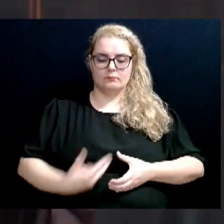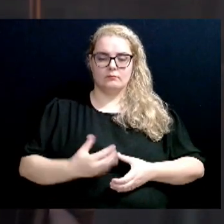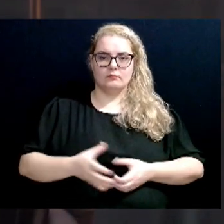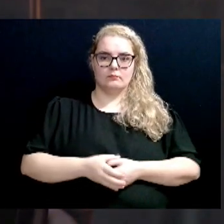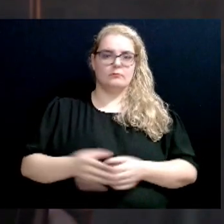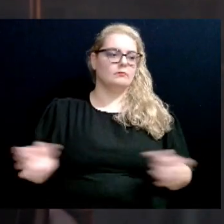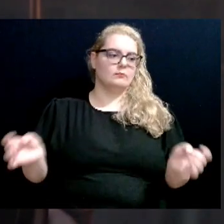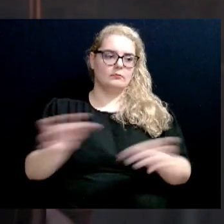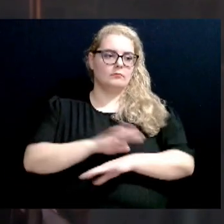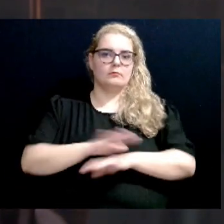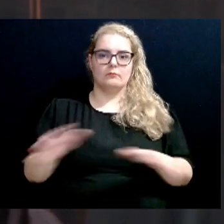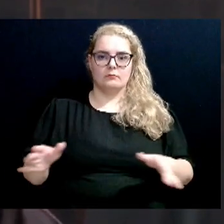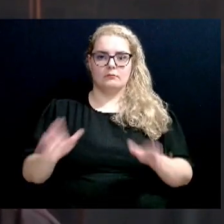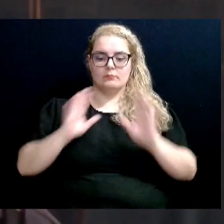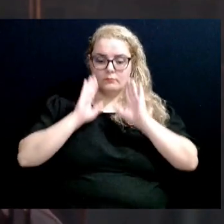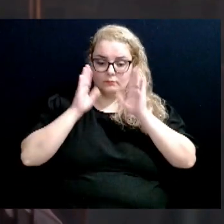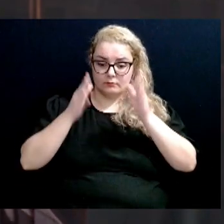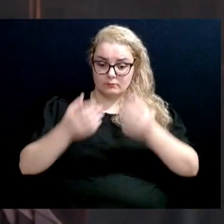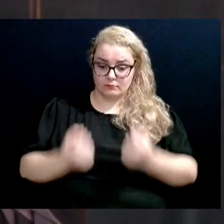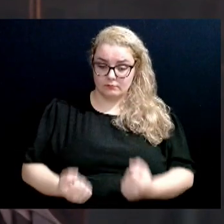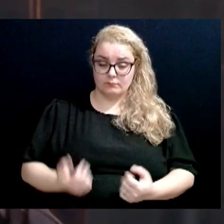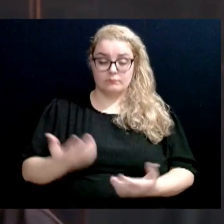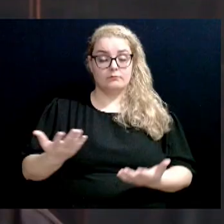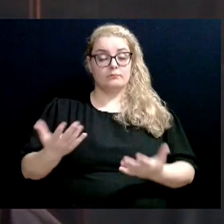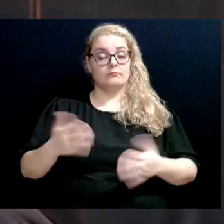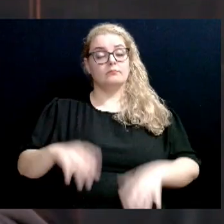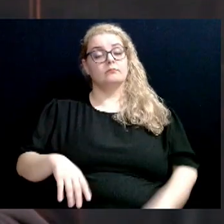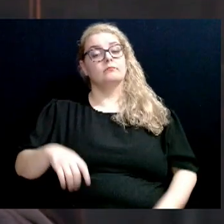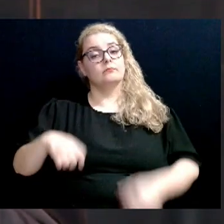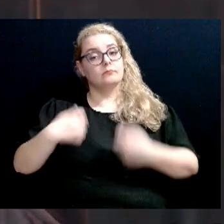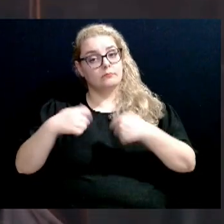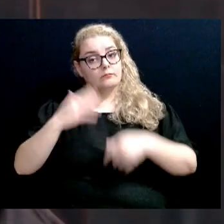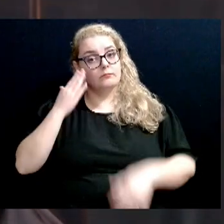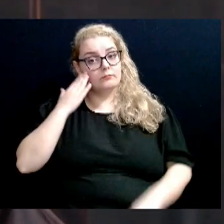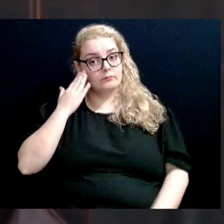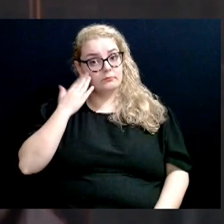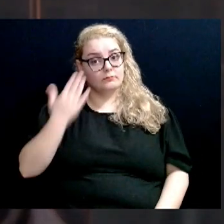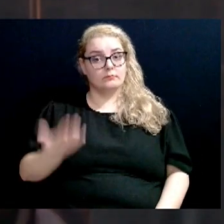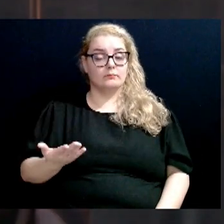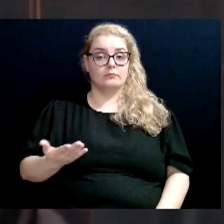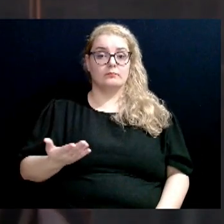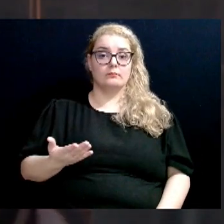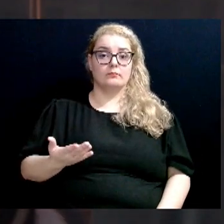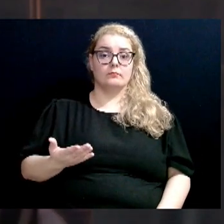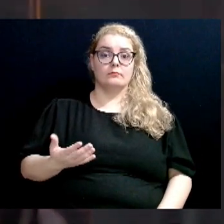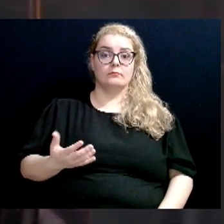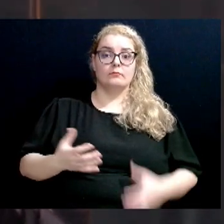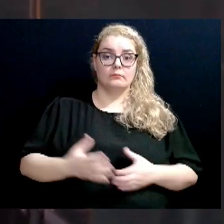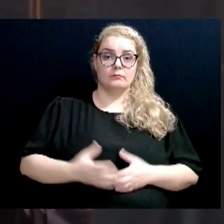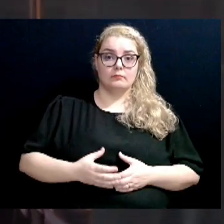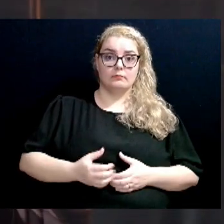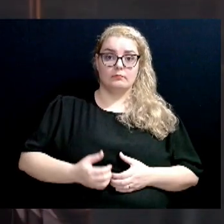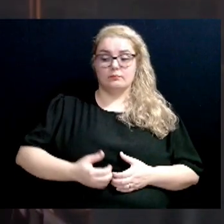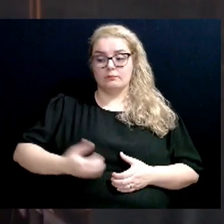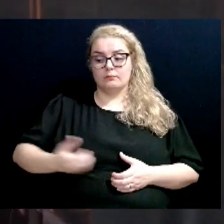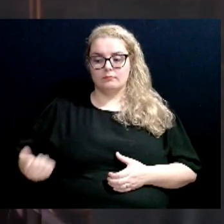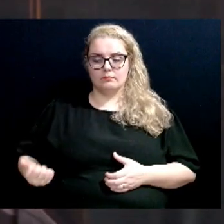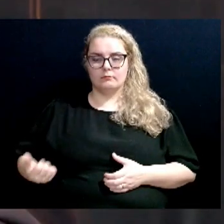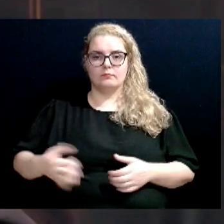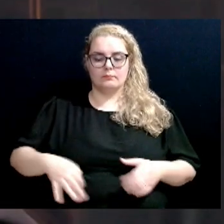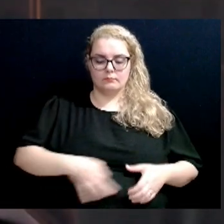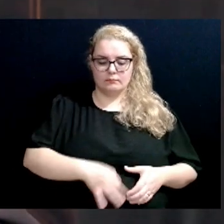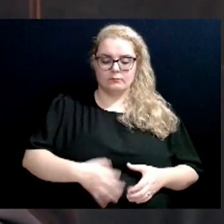peso. Mas a gente precisa entender que saiu ali uma parte do seu intestino muito importante para a absorção